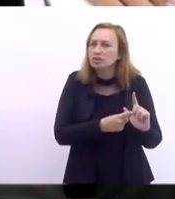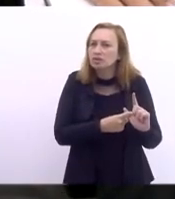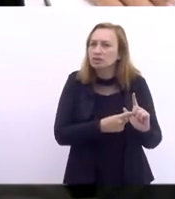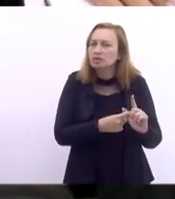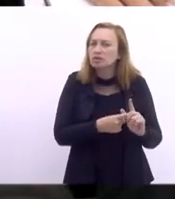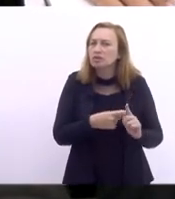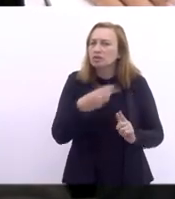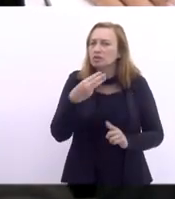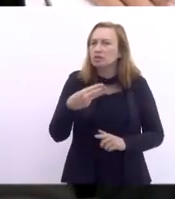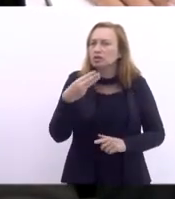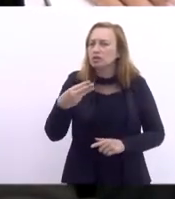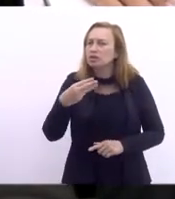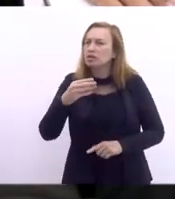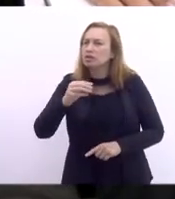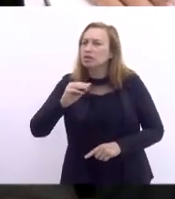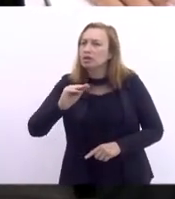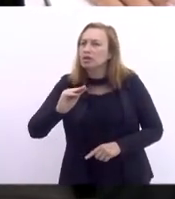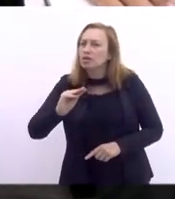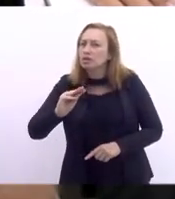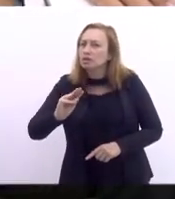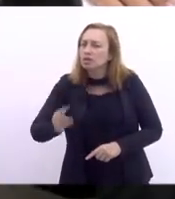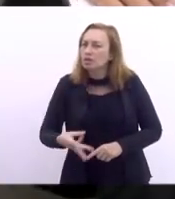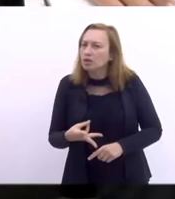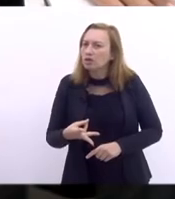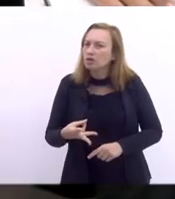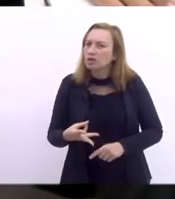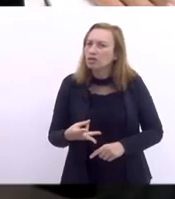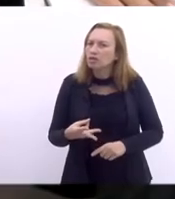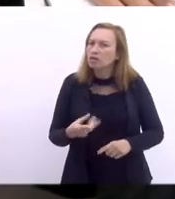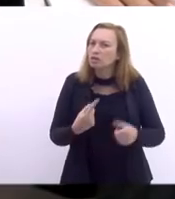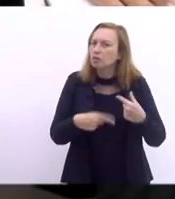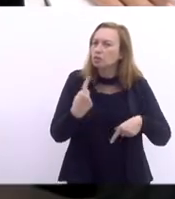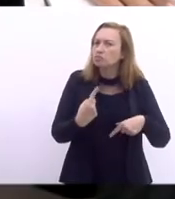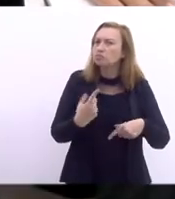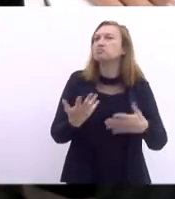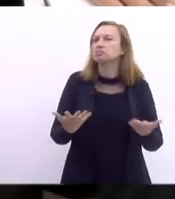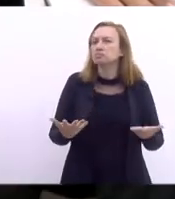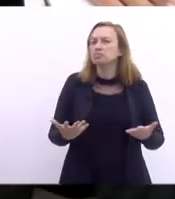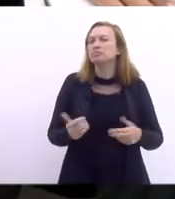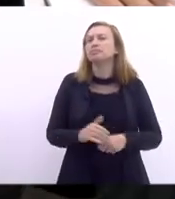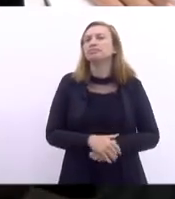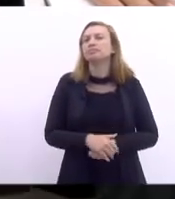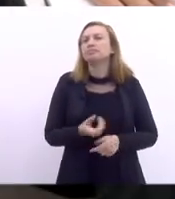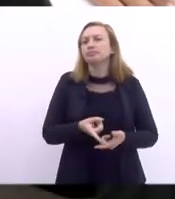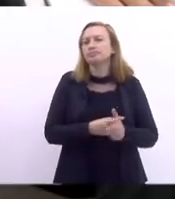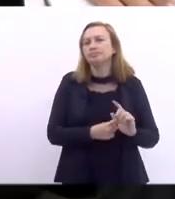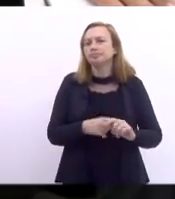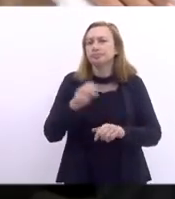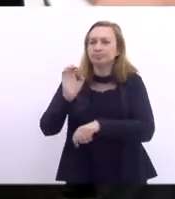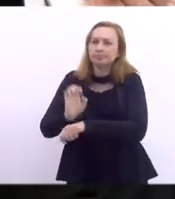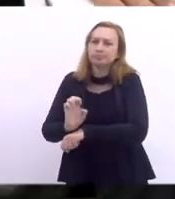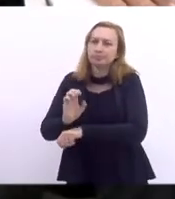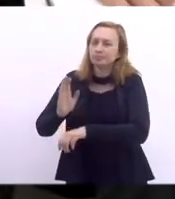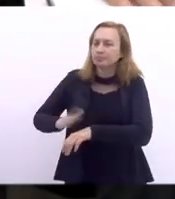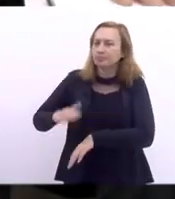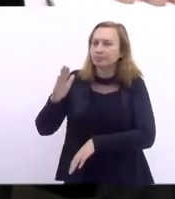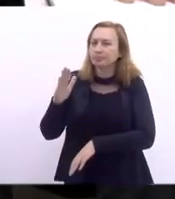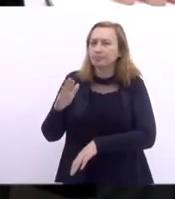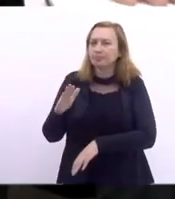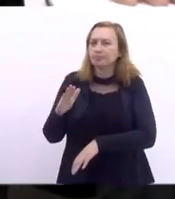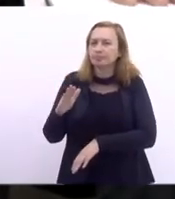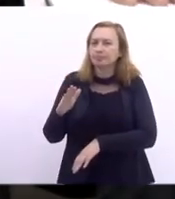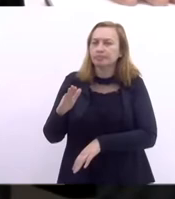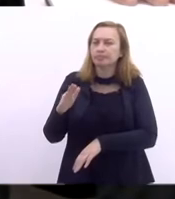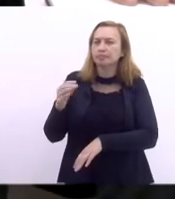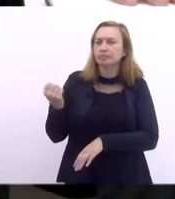1,33 bilhão que a auditoria o superavaliação né a dívida estaria no estado maior do que estaria por